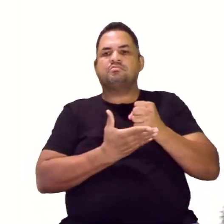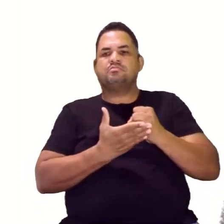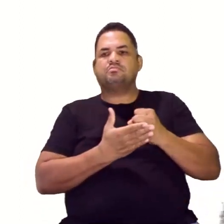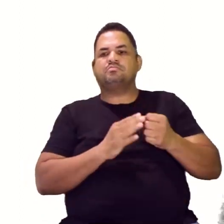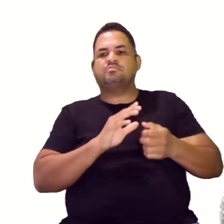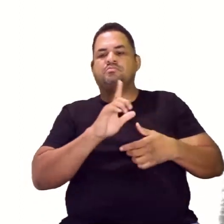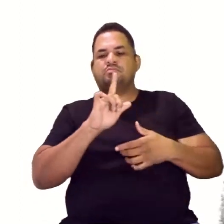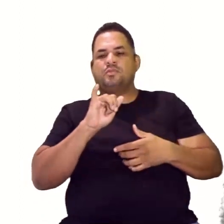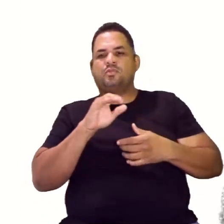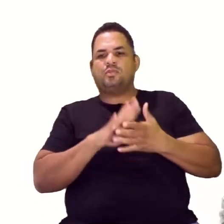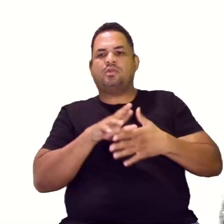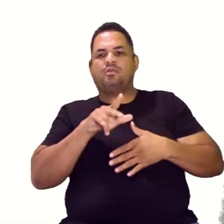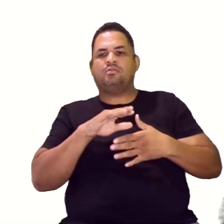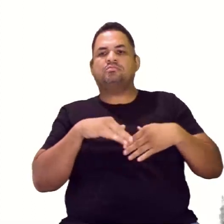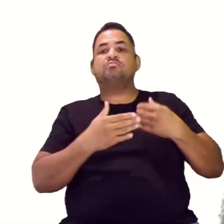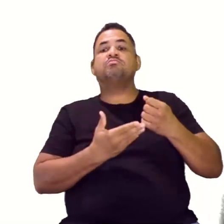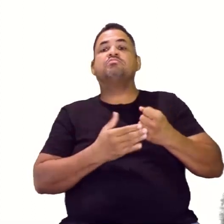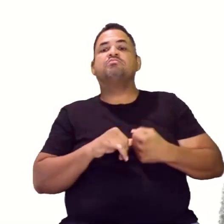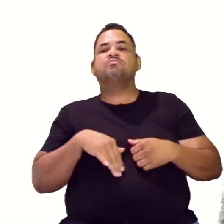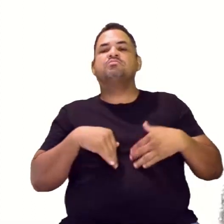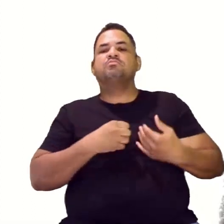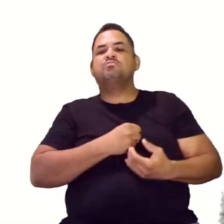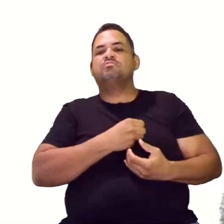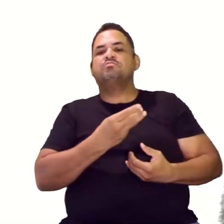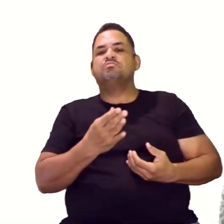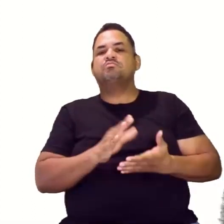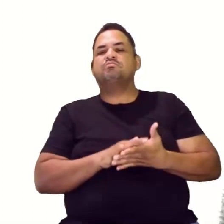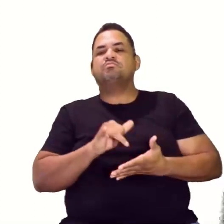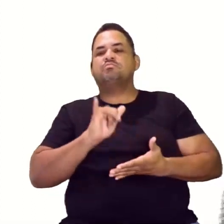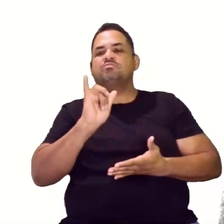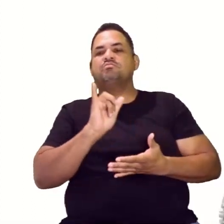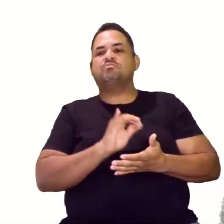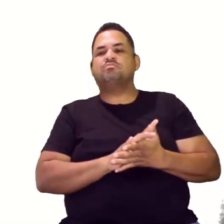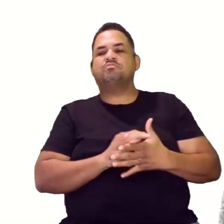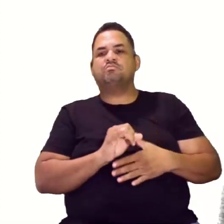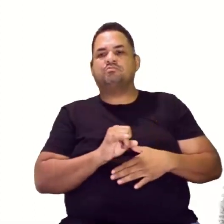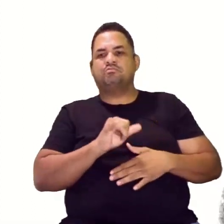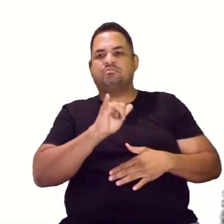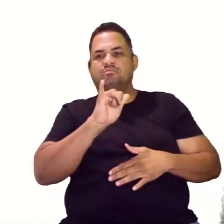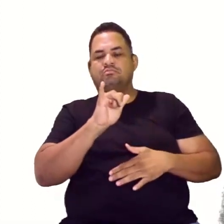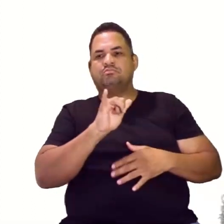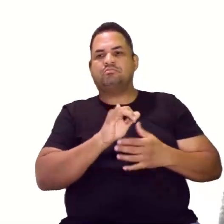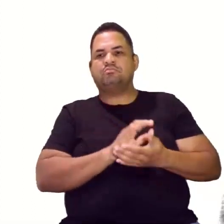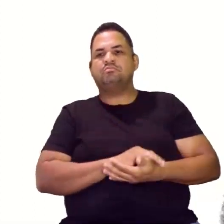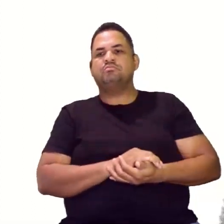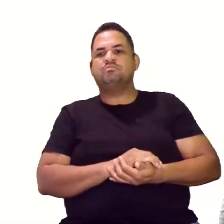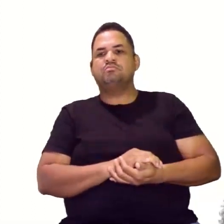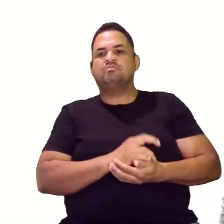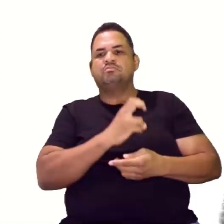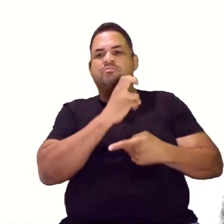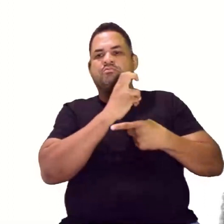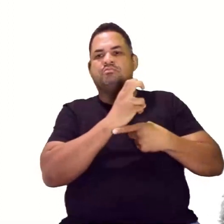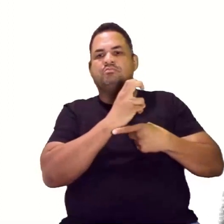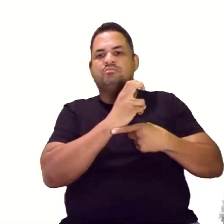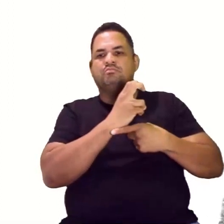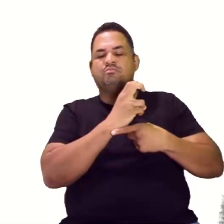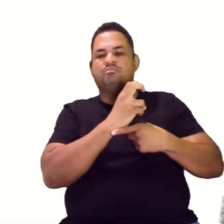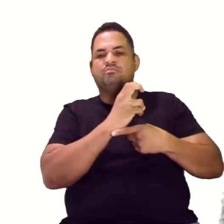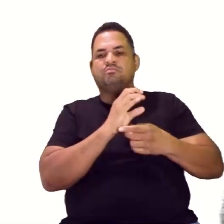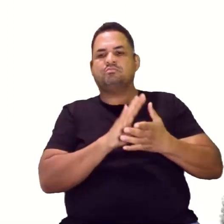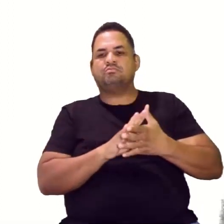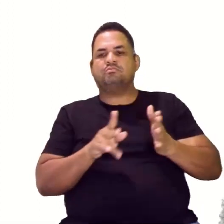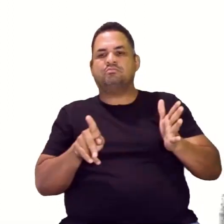o logaritmando são iguais, quanto vale o nosso y? 5. Que tem que ser igual aqui. O nosso y é 5,